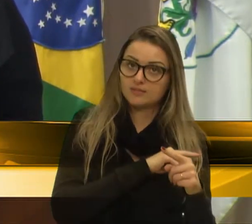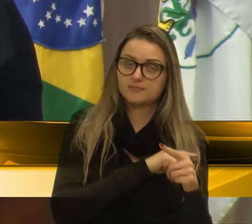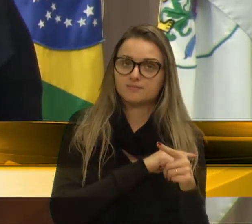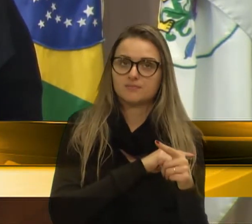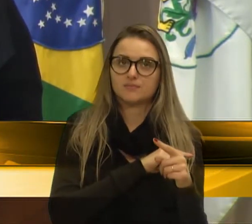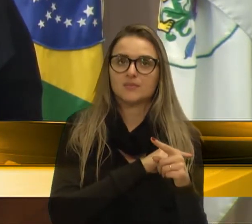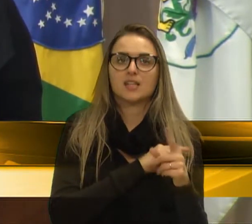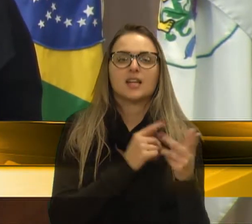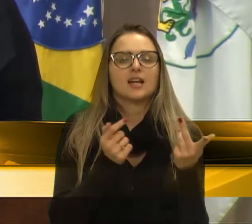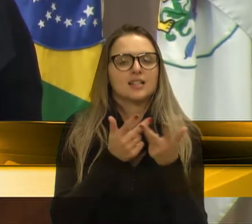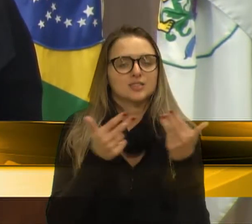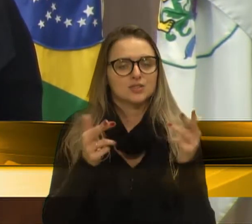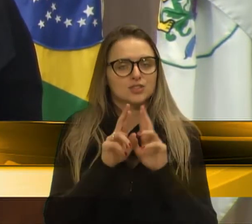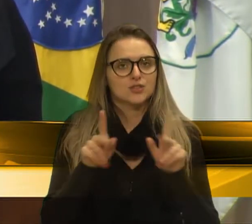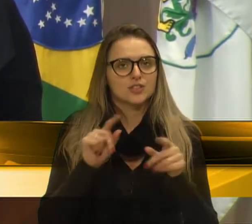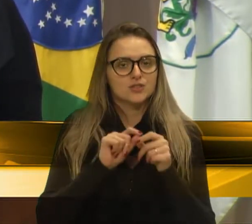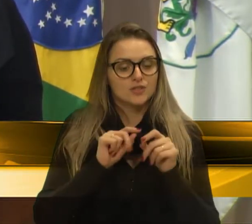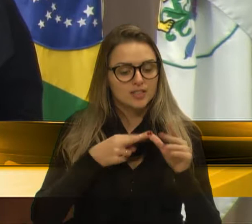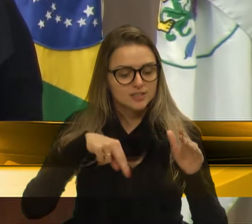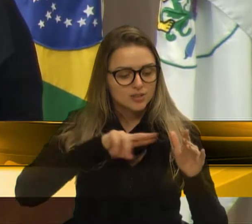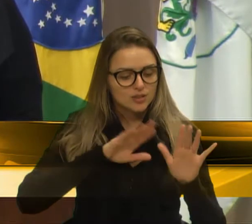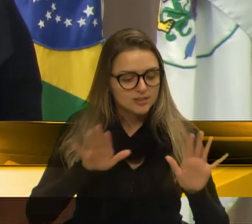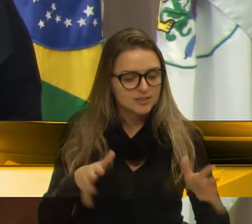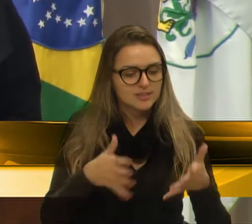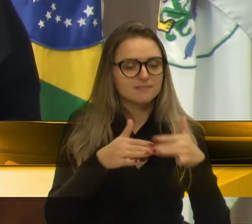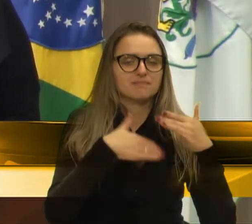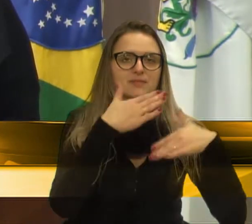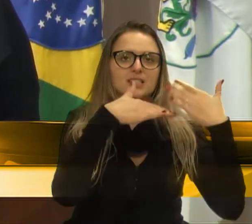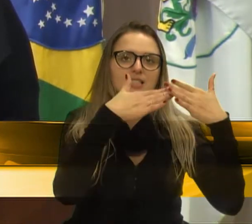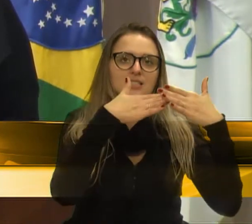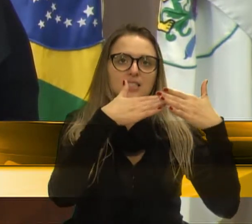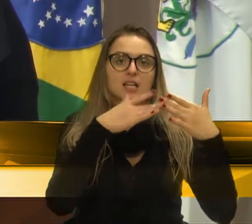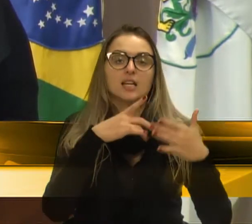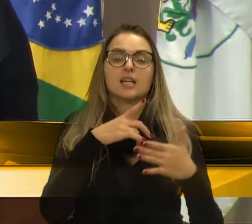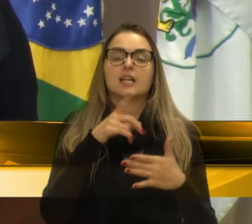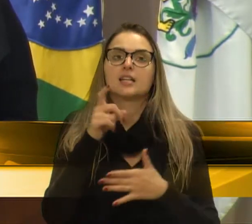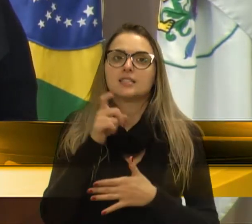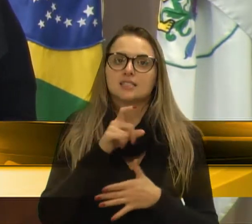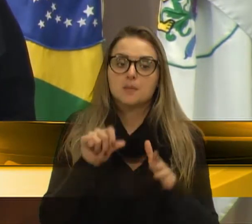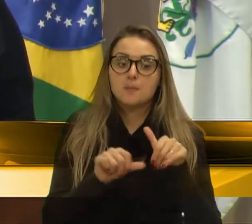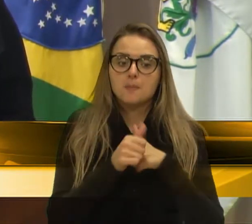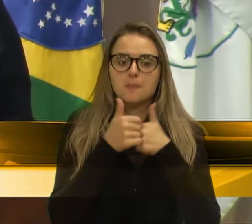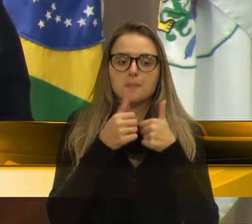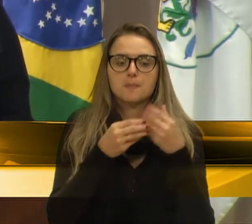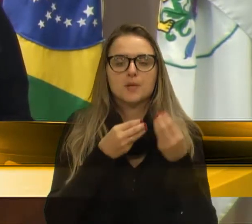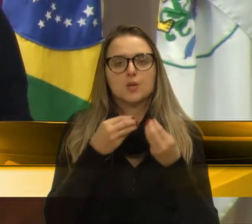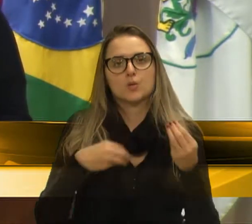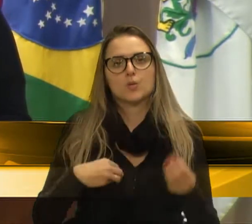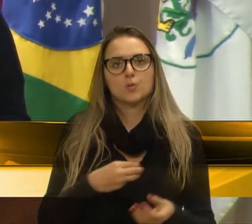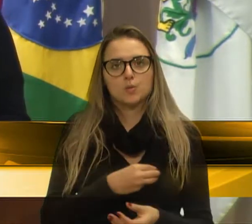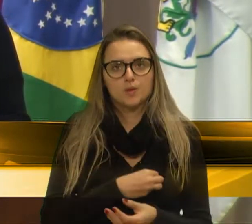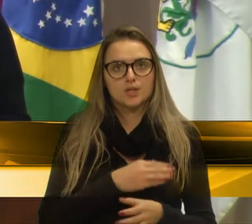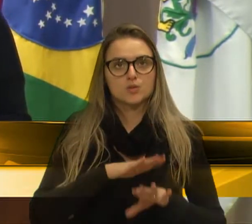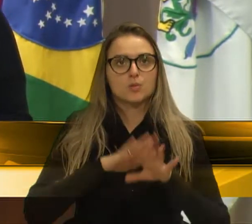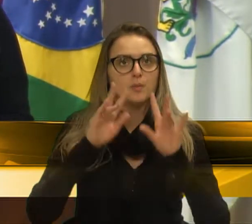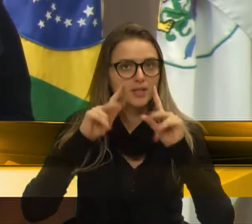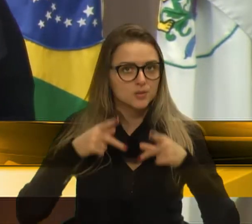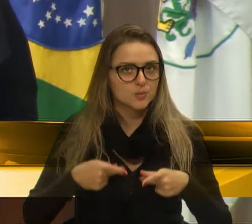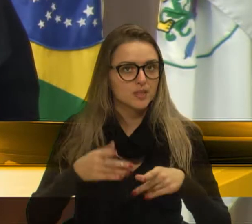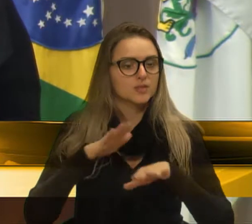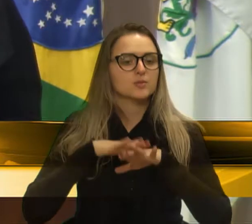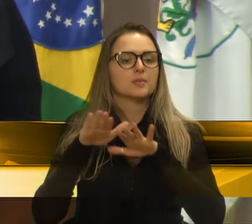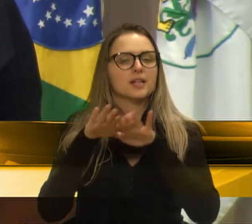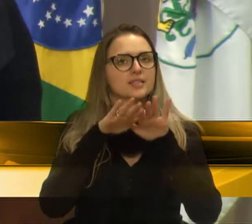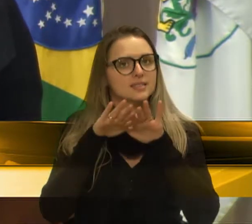as adversidades nos impulsionam a crescermos como médicos mais humanos,